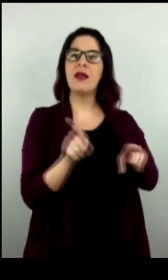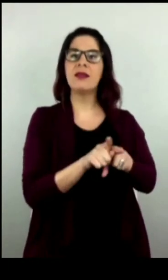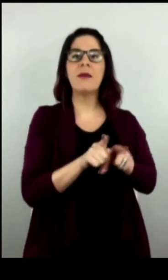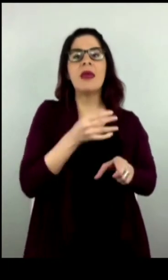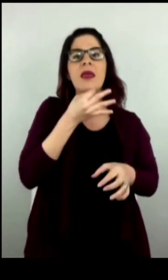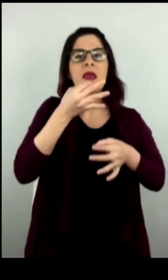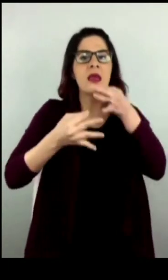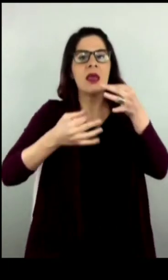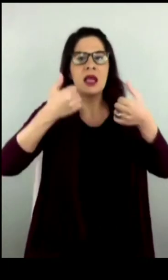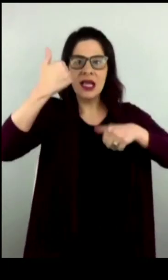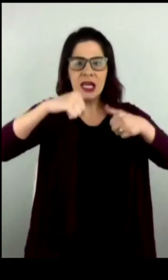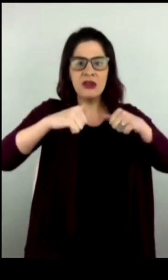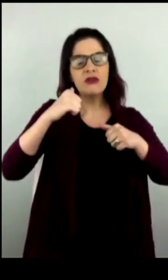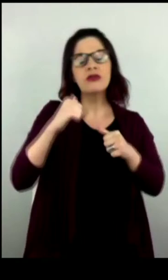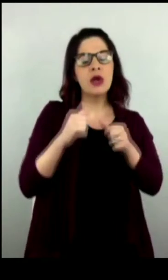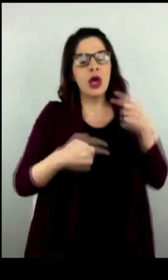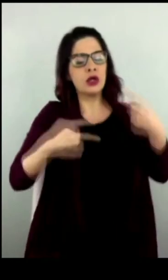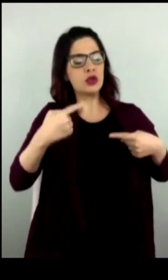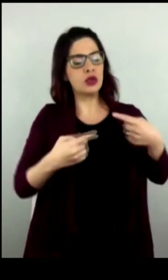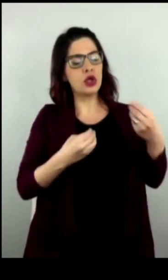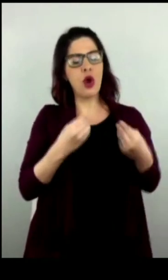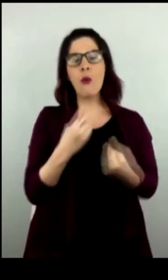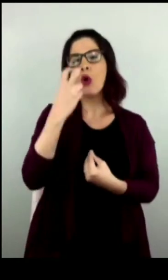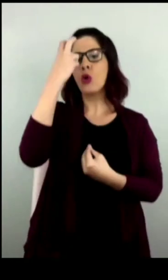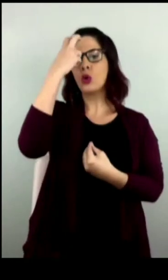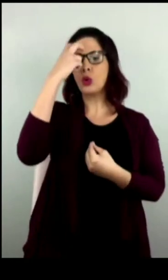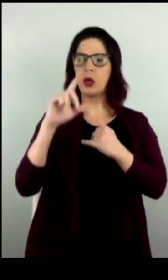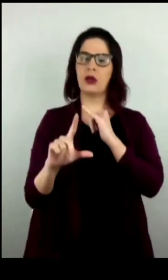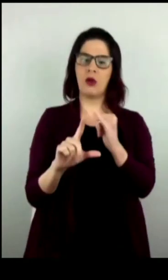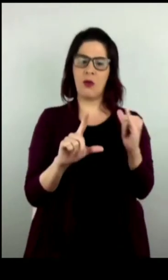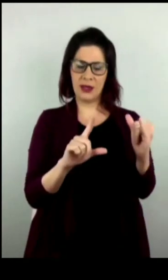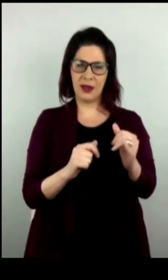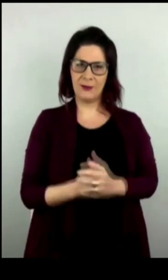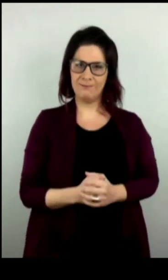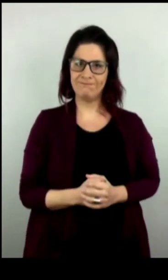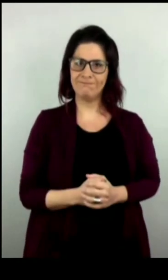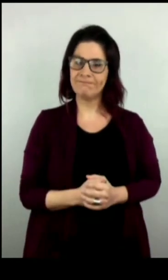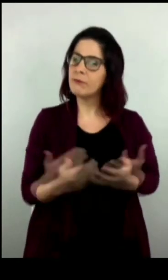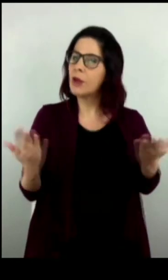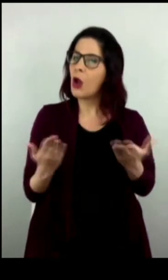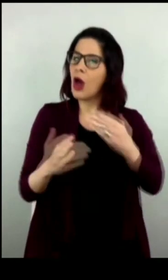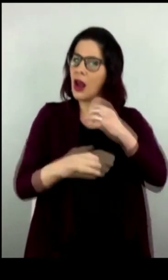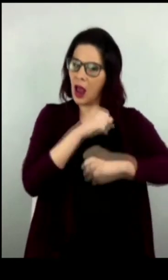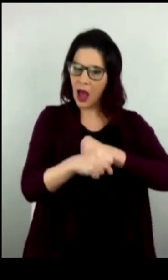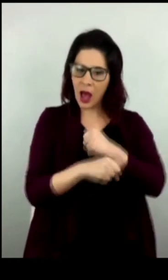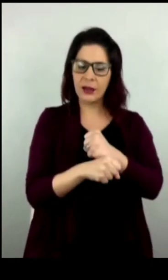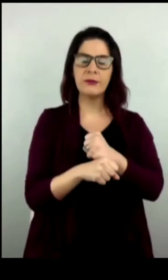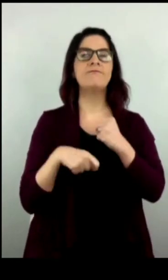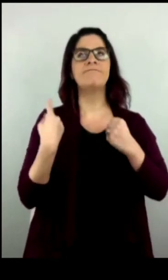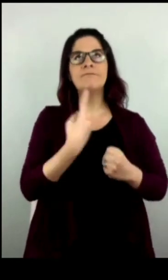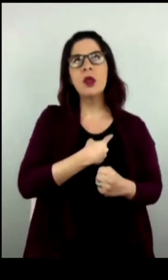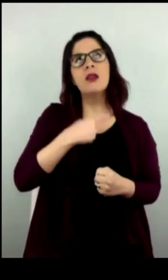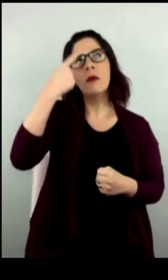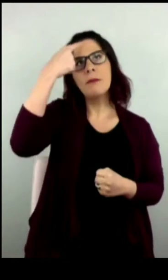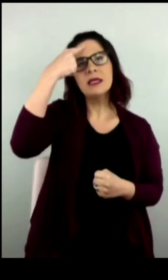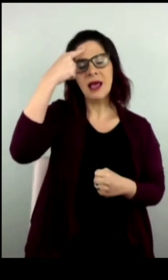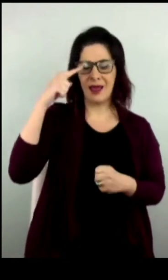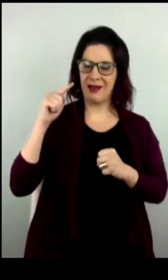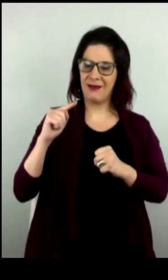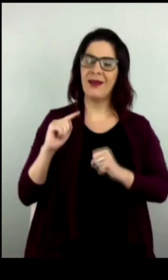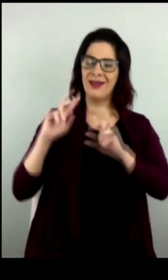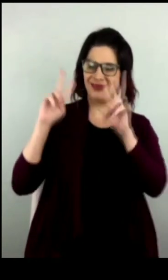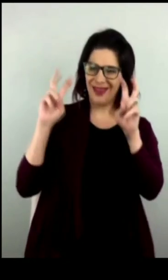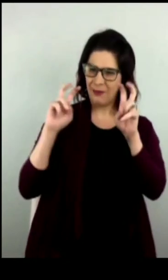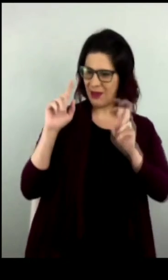conferência. A conferência desse ano gira em torno de questões que marcaram os 25 anos do É Tudo Verdade. Ela tenta,